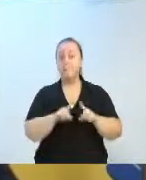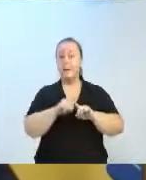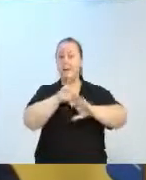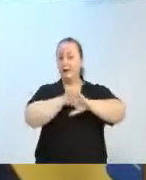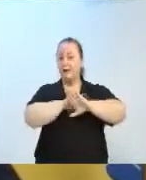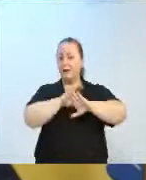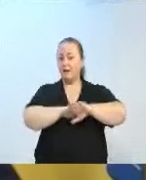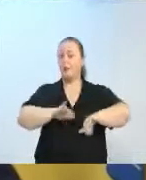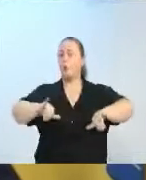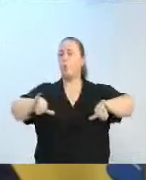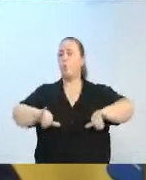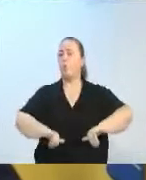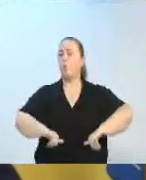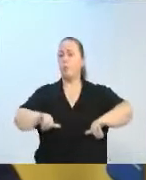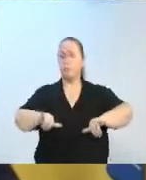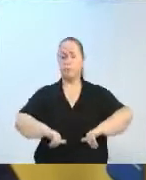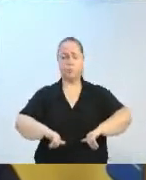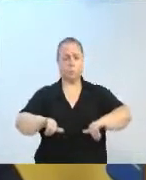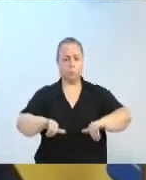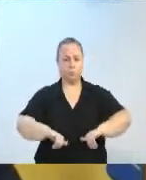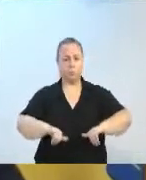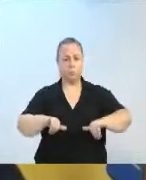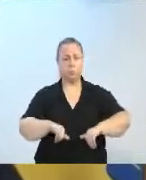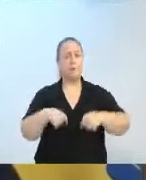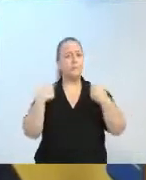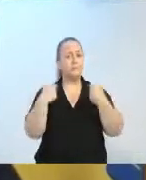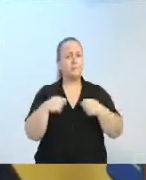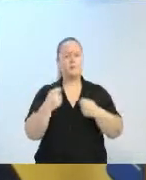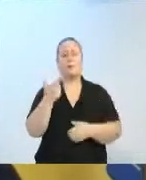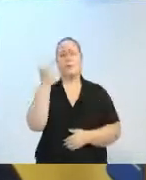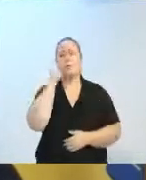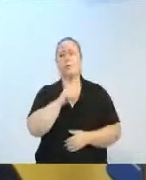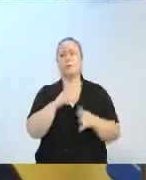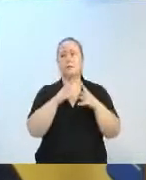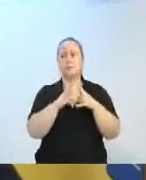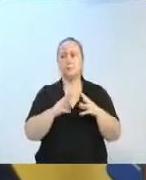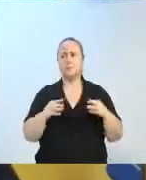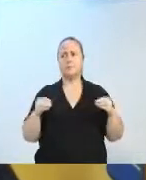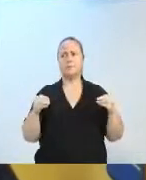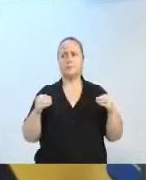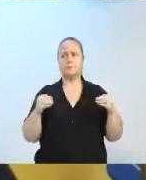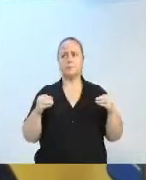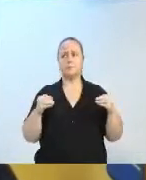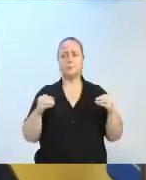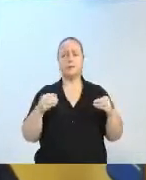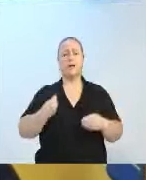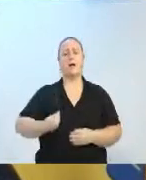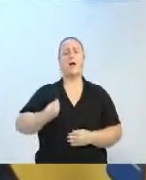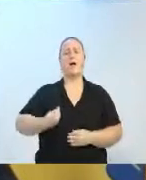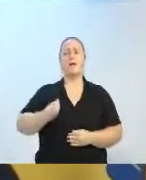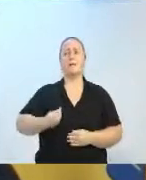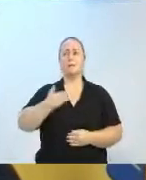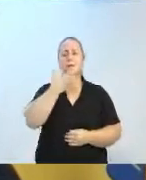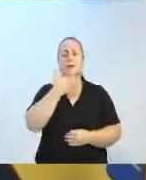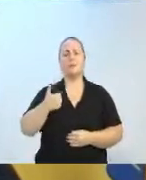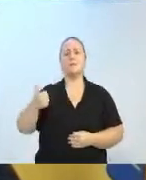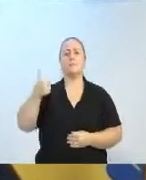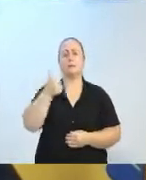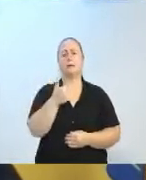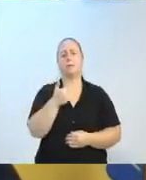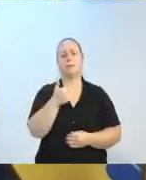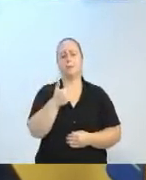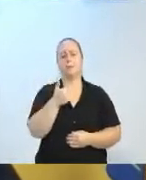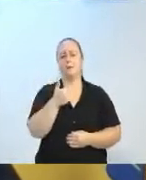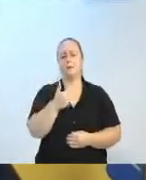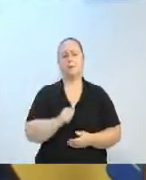grande, nós temos que aliviar o sofrimento dessas pessoas e fazer com que elas tenham a vida mais normal possível.